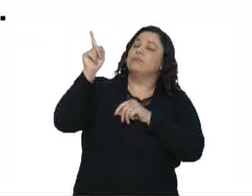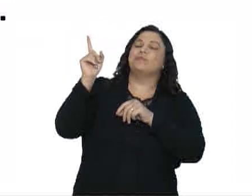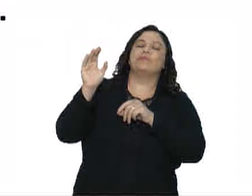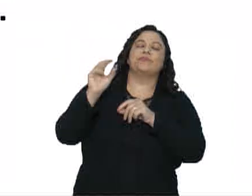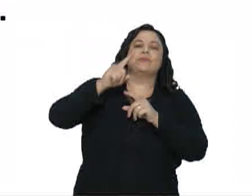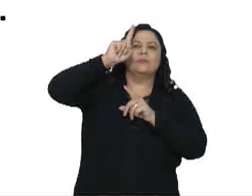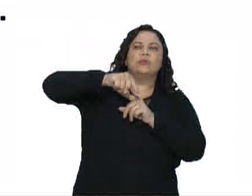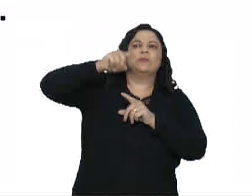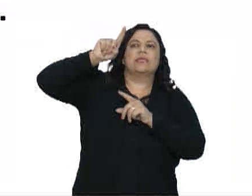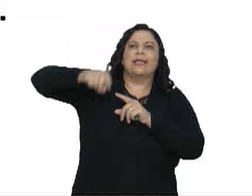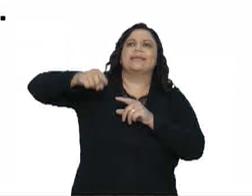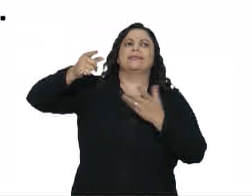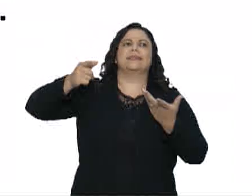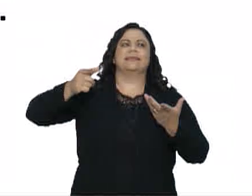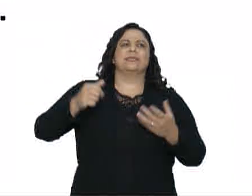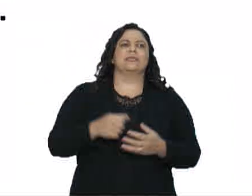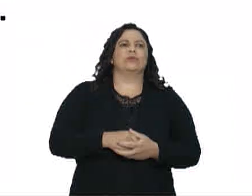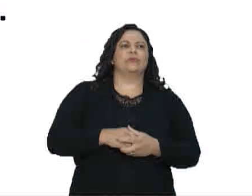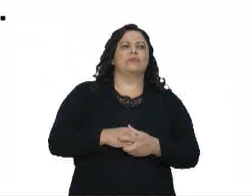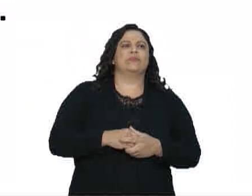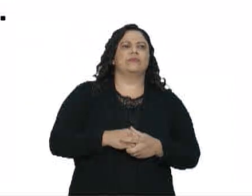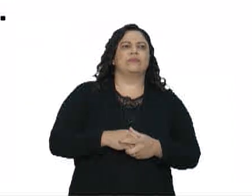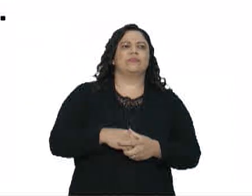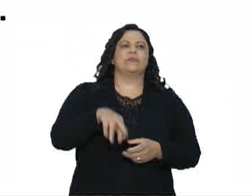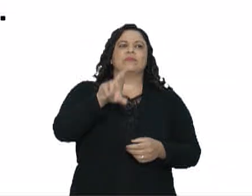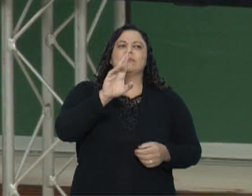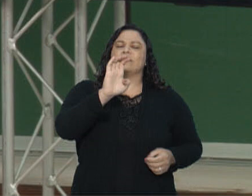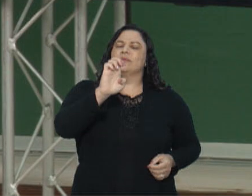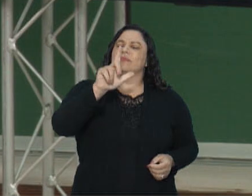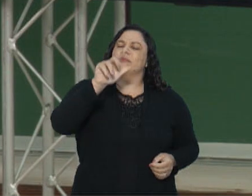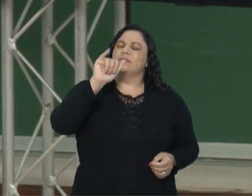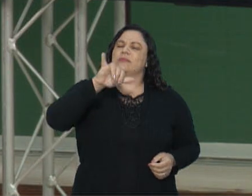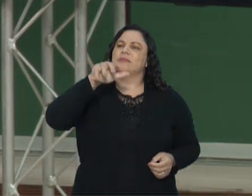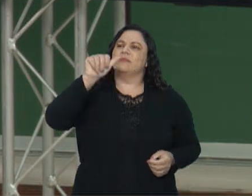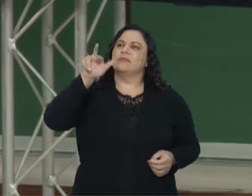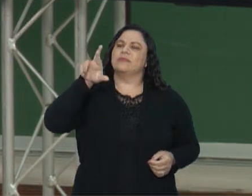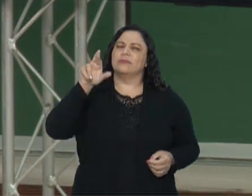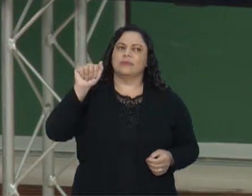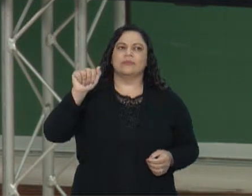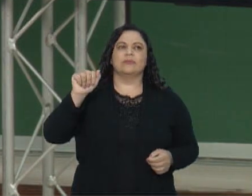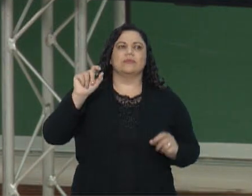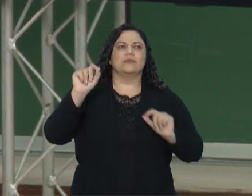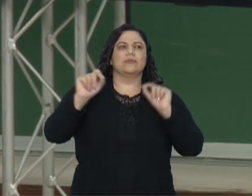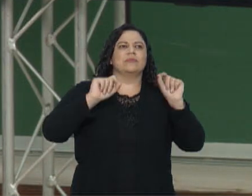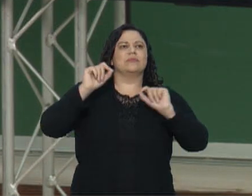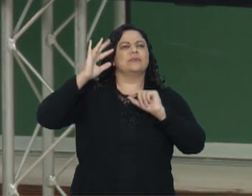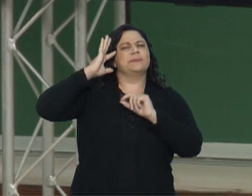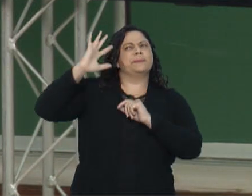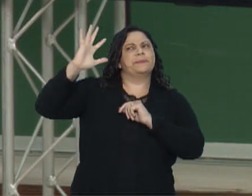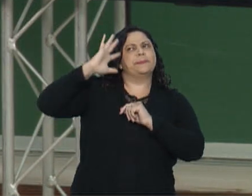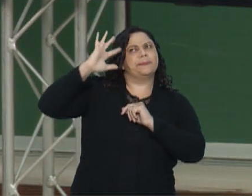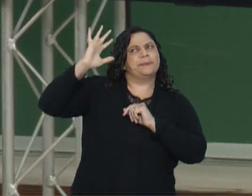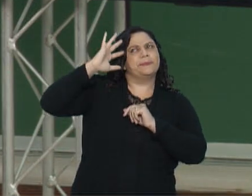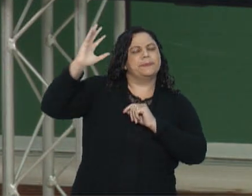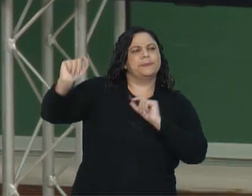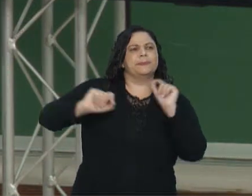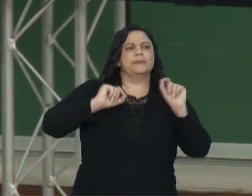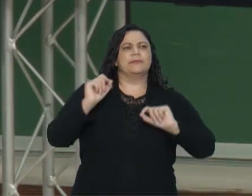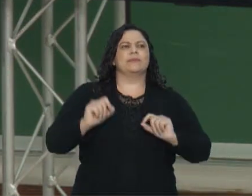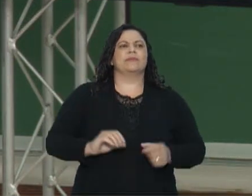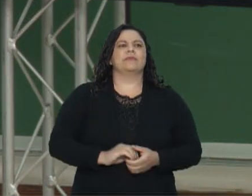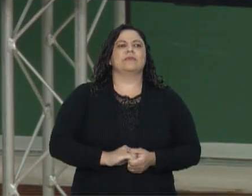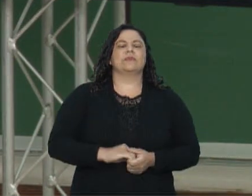no teu lugar, me relajaria mais. Expressar uma situação imaginária, creio que seria